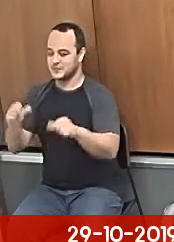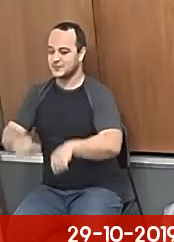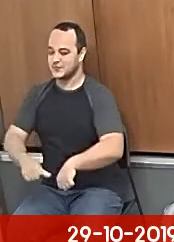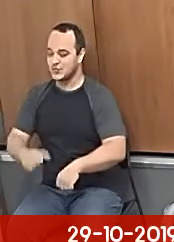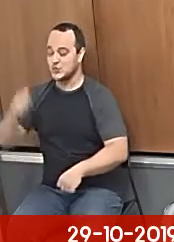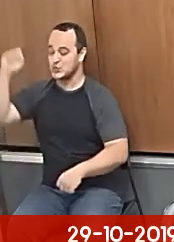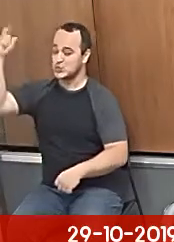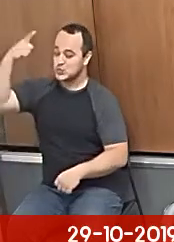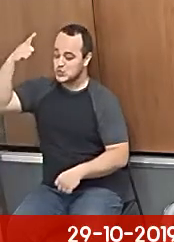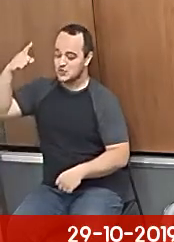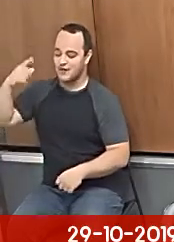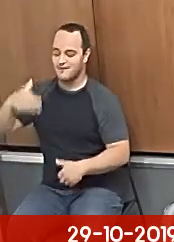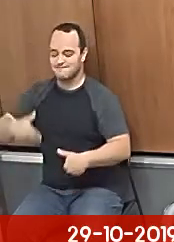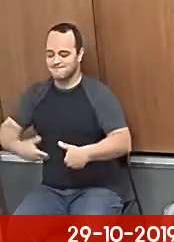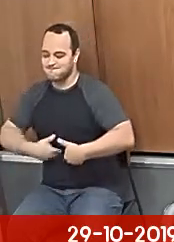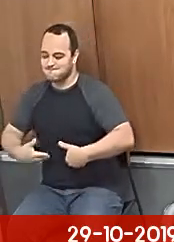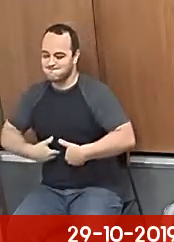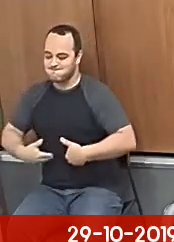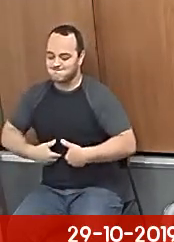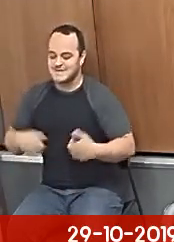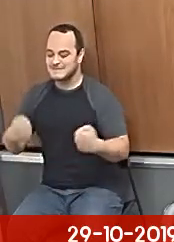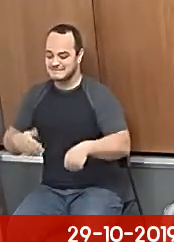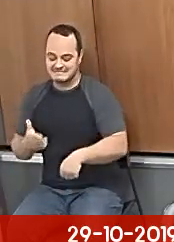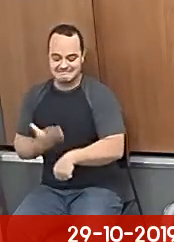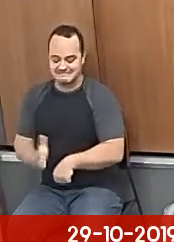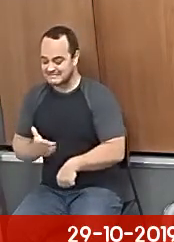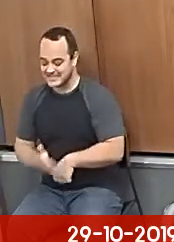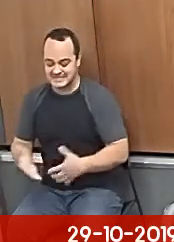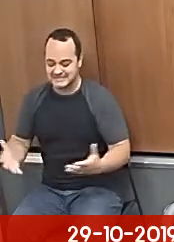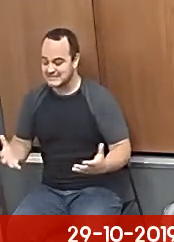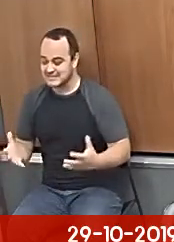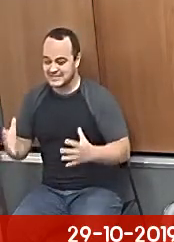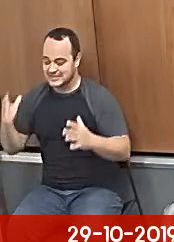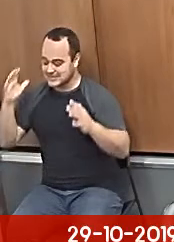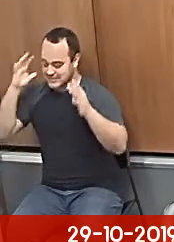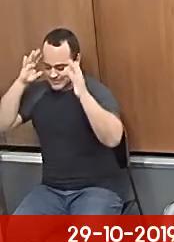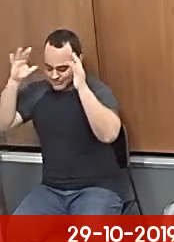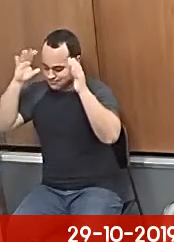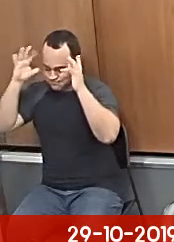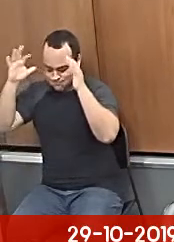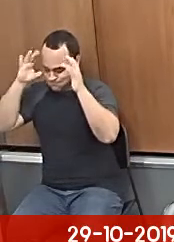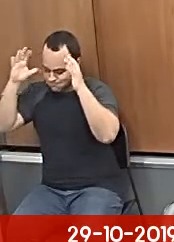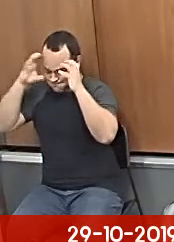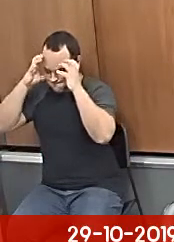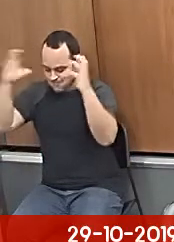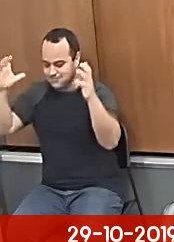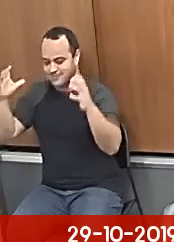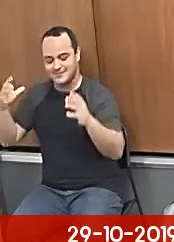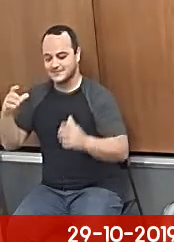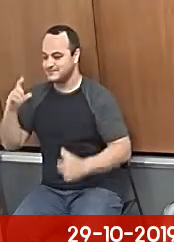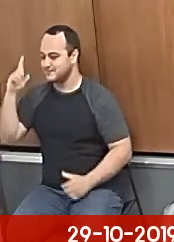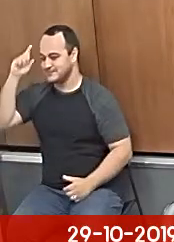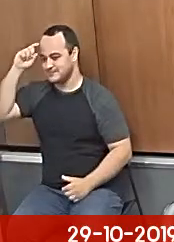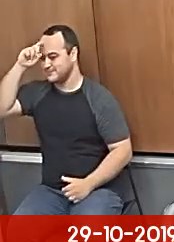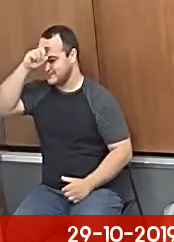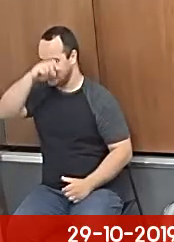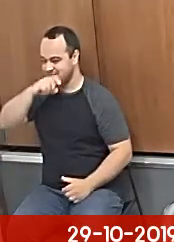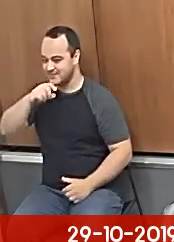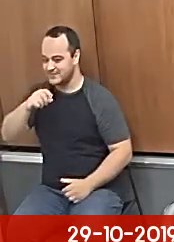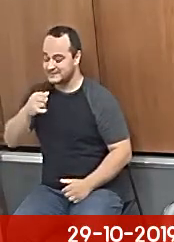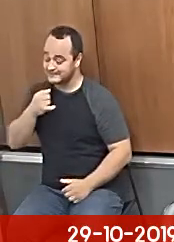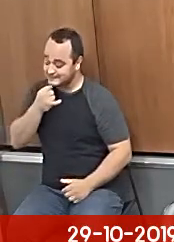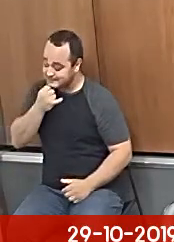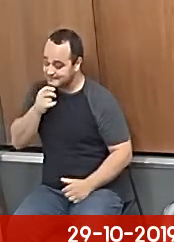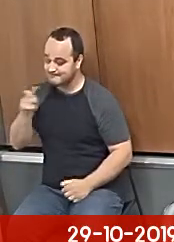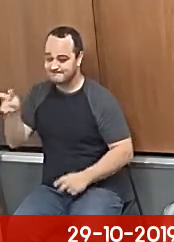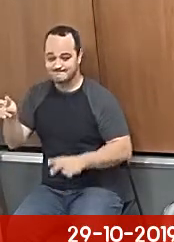lá com fome para treinar. A mente não deixa. A mente não deixa as pessoas treinarem. Infelizmente, é o que a gente olha para a cara das